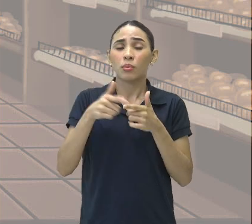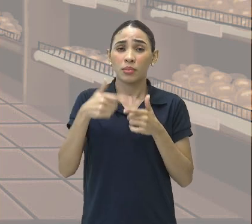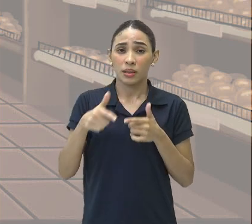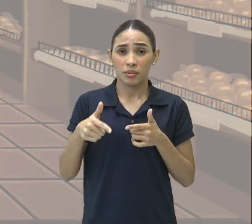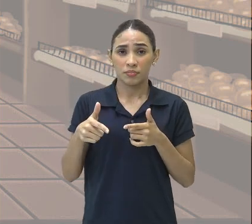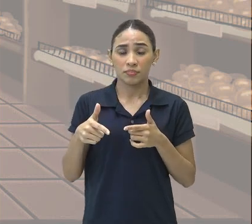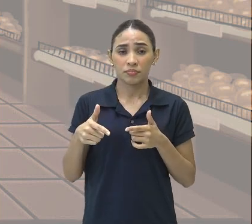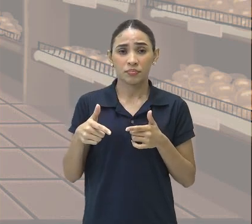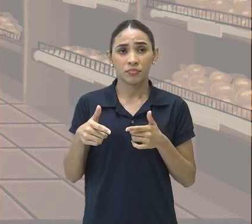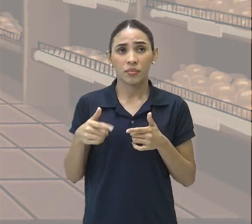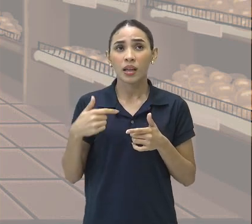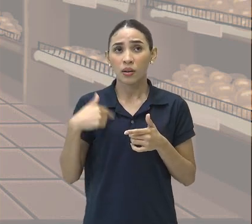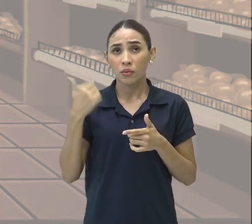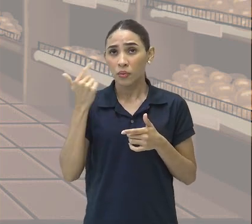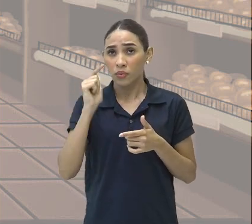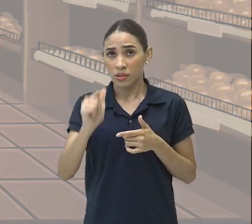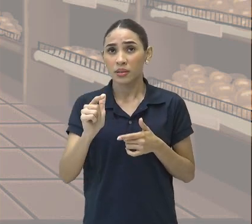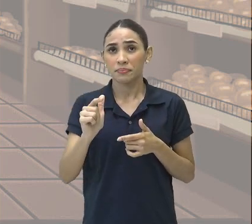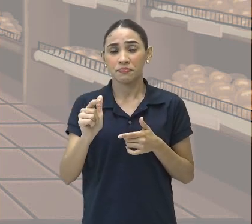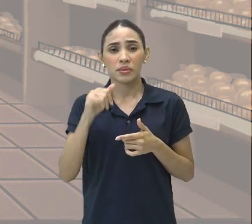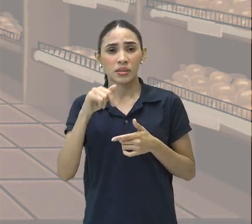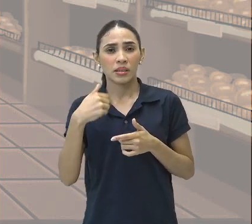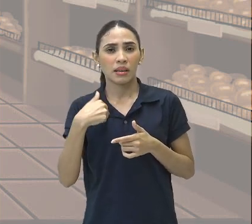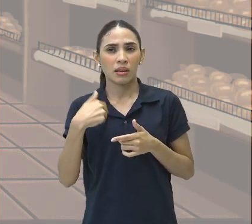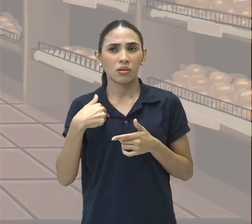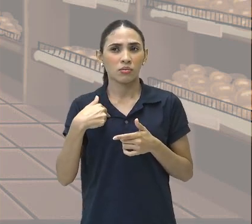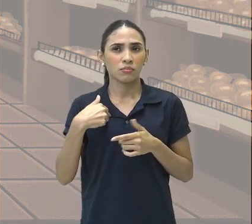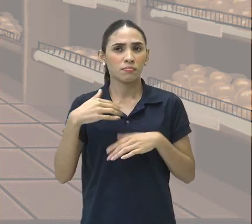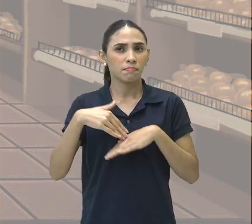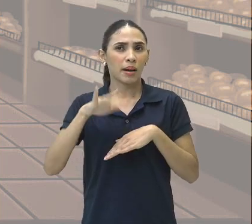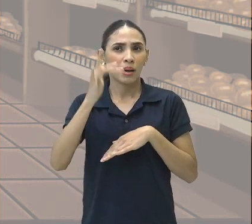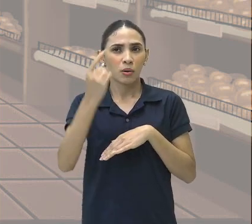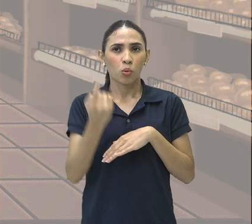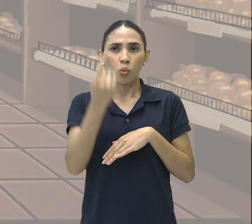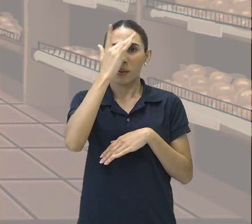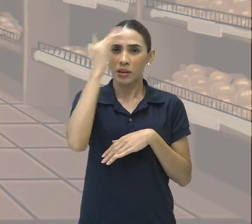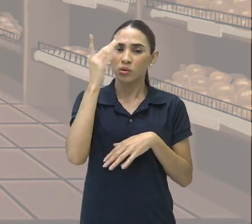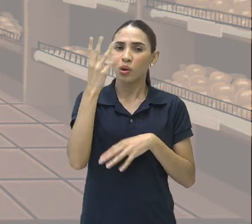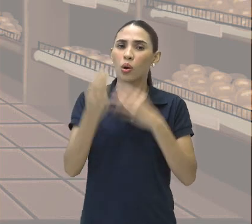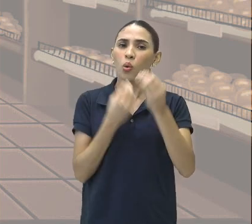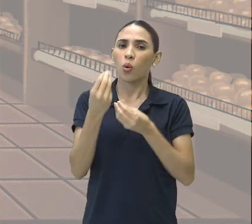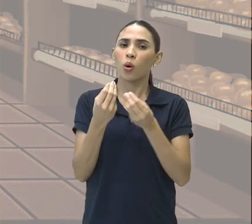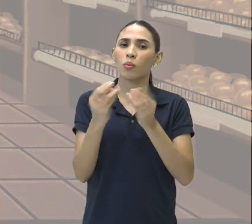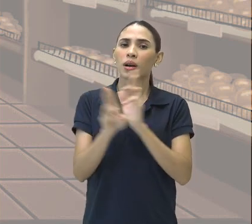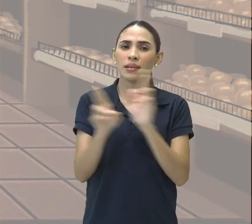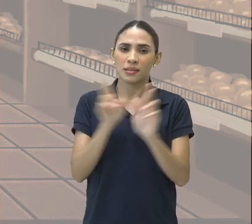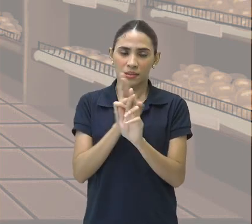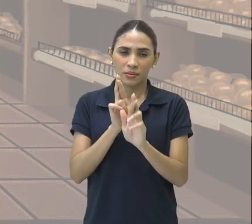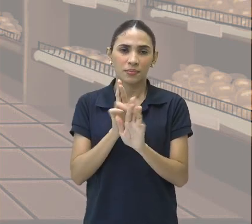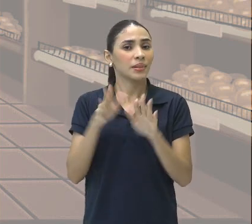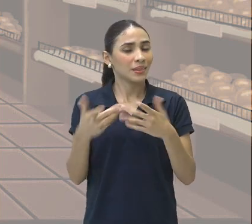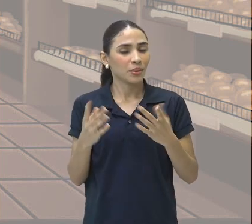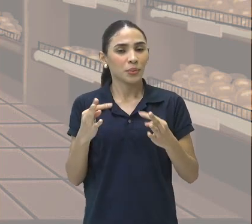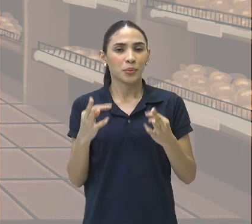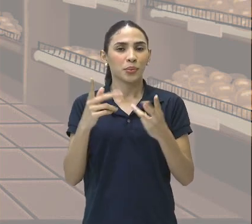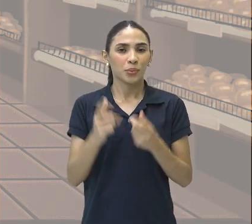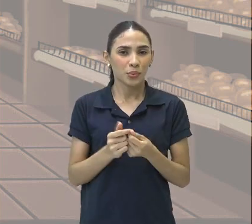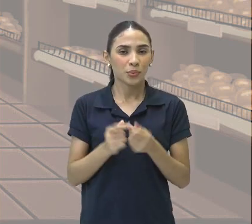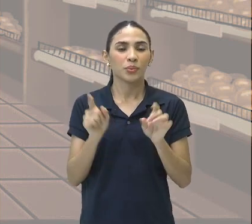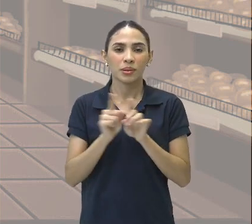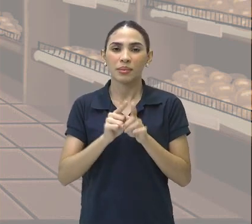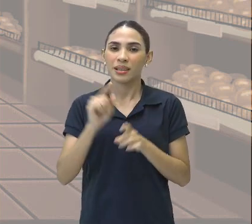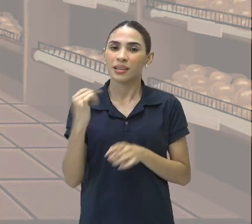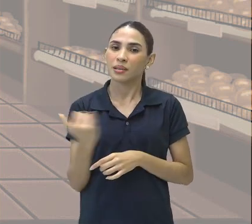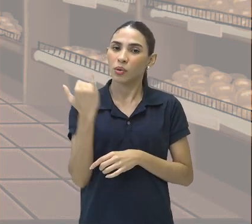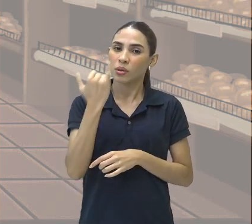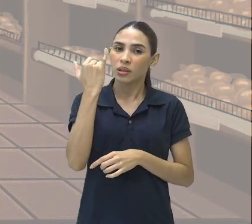Né? Eu vou conseguir? Se eu tiver mais de um empregado, como é que eu vou tratar essas pessoas? Né? Então, tudo isso acaba sendo importante